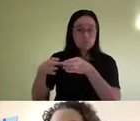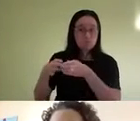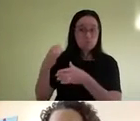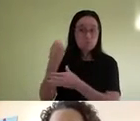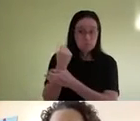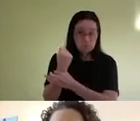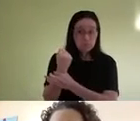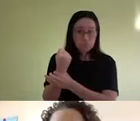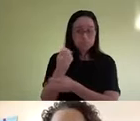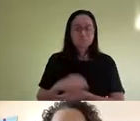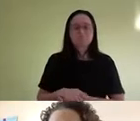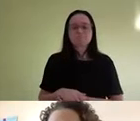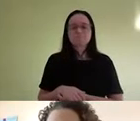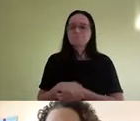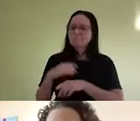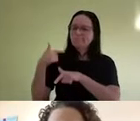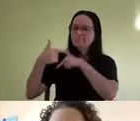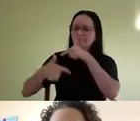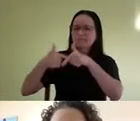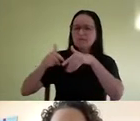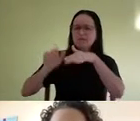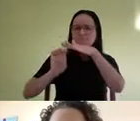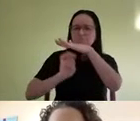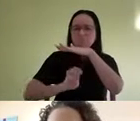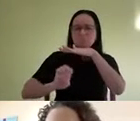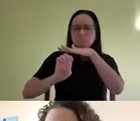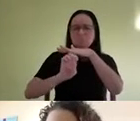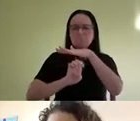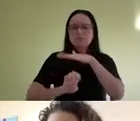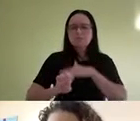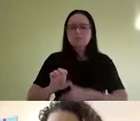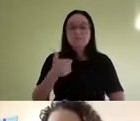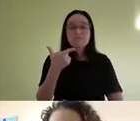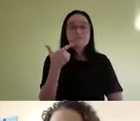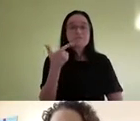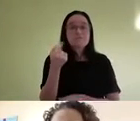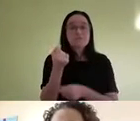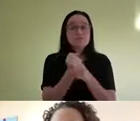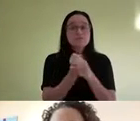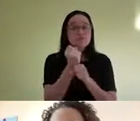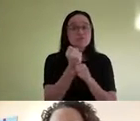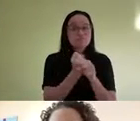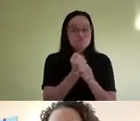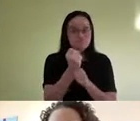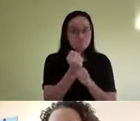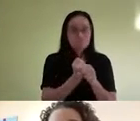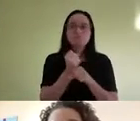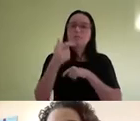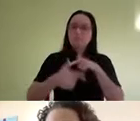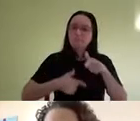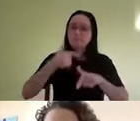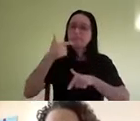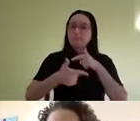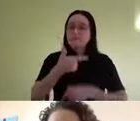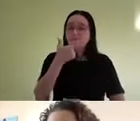eu trabalhei dentro dessas empresas de seguro basicamente 20 anos, né? Então, durante